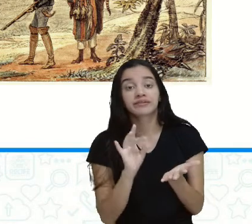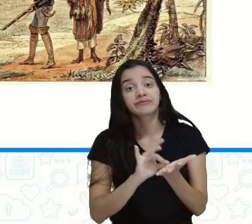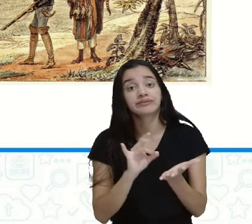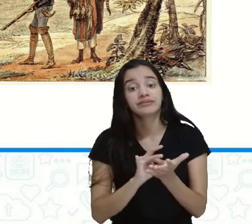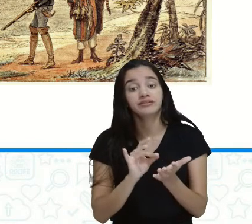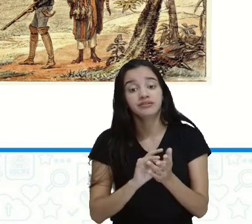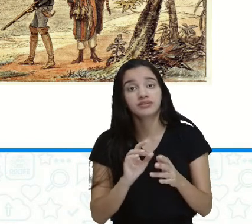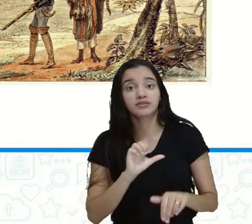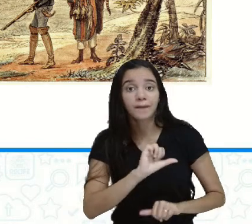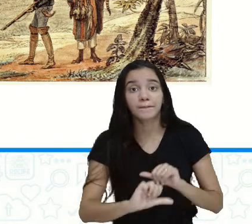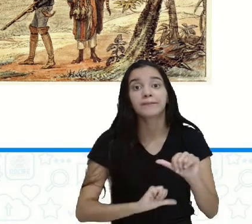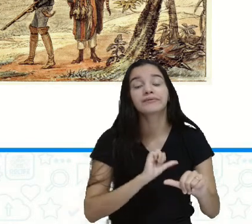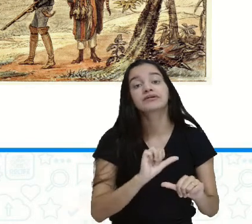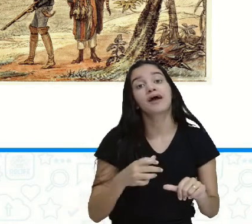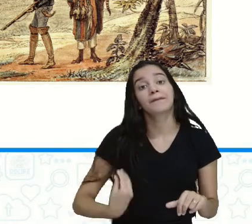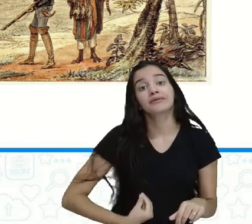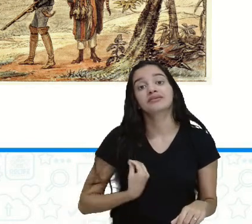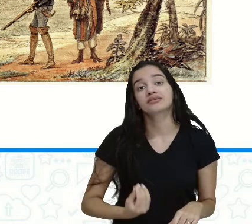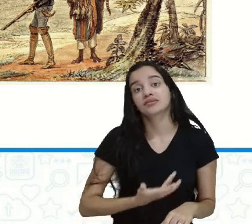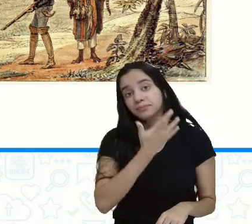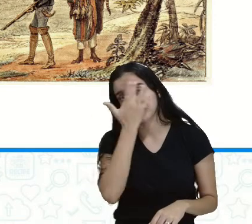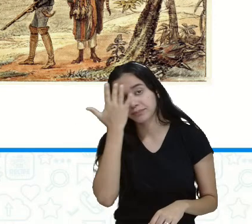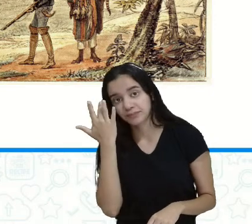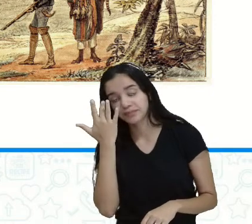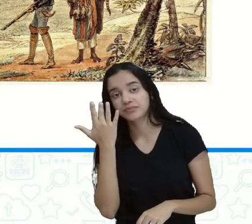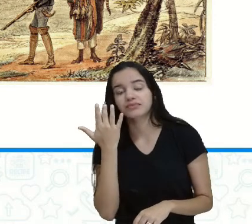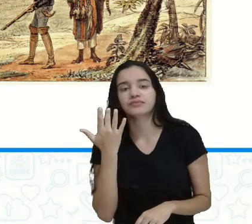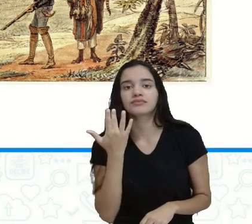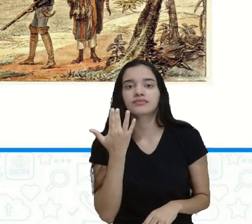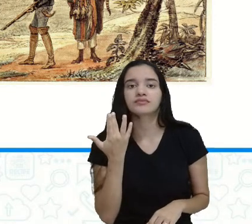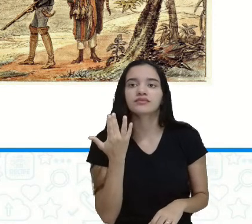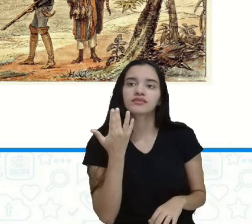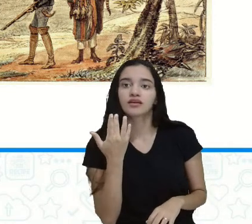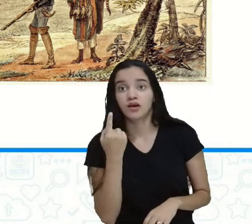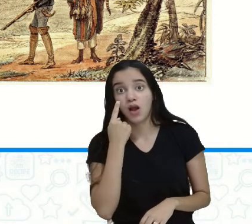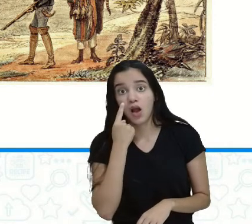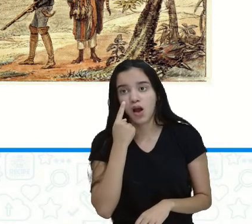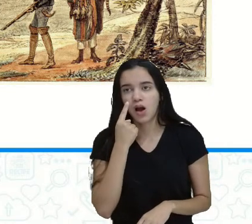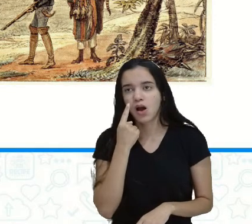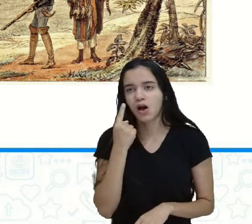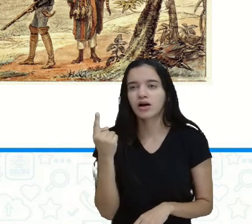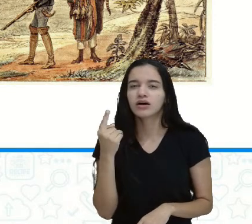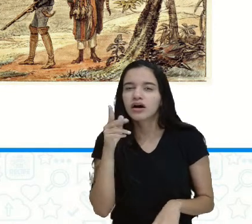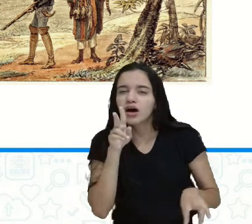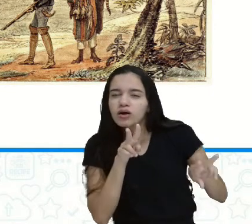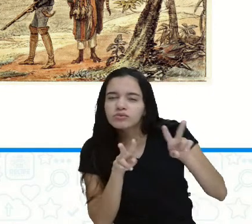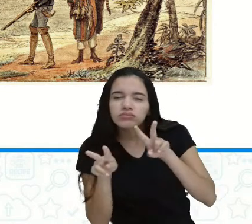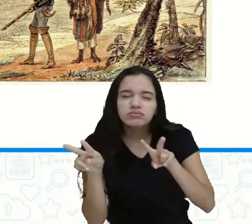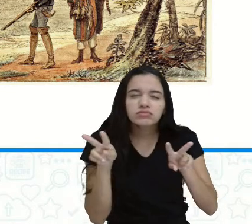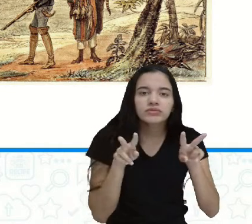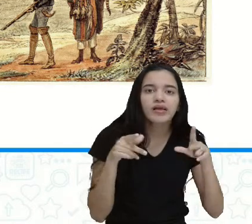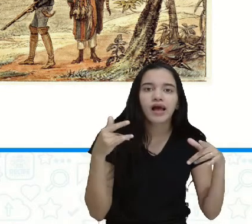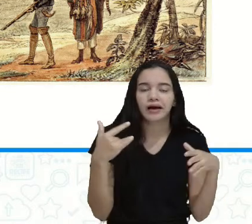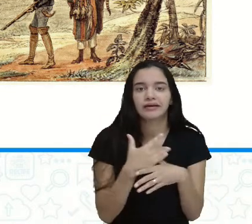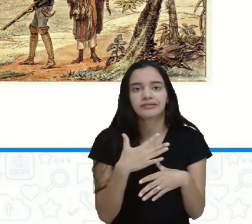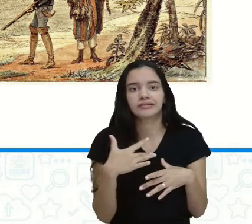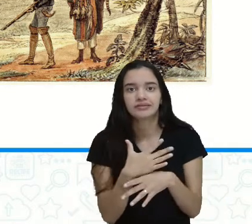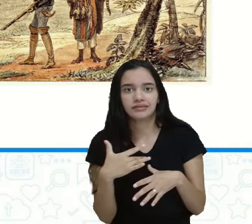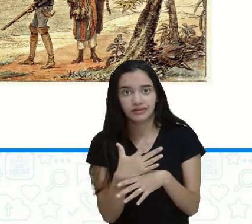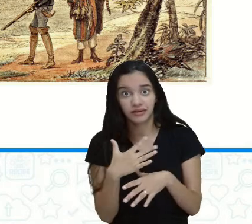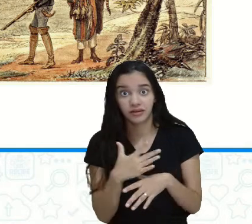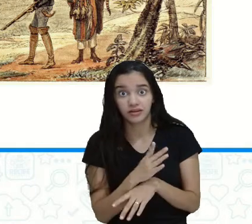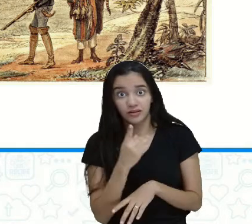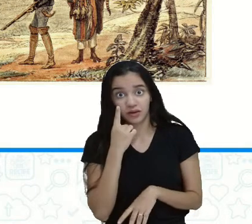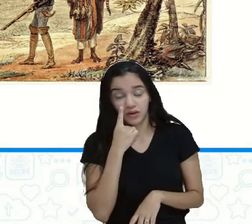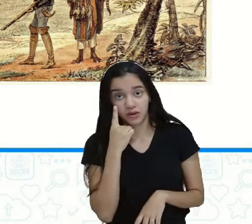humana é basicamente a presença das pessoas, né? E lá no canto, lá no fundo, nós podemos ver também a cidade. Então,